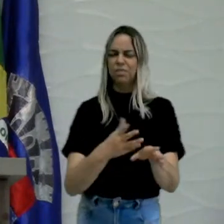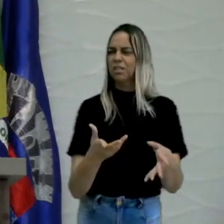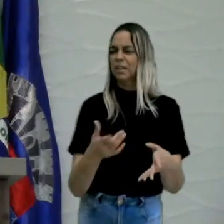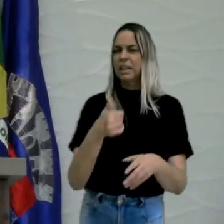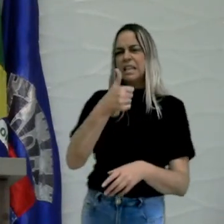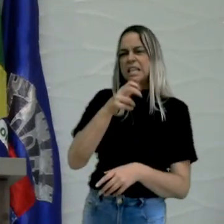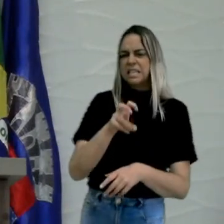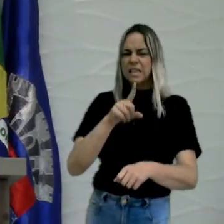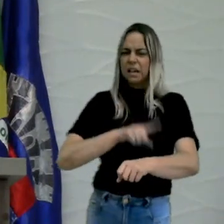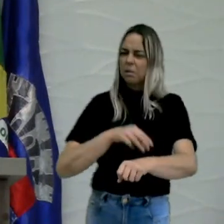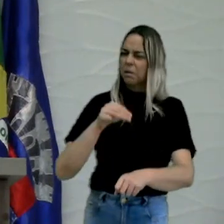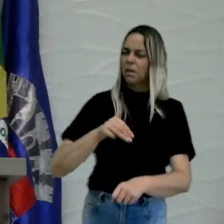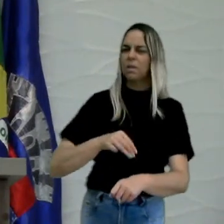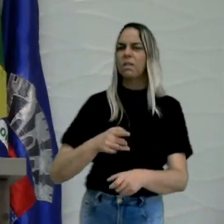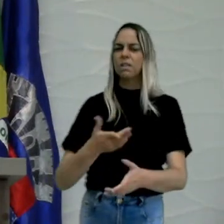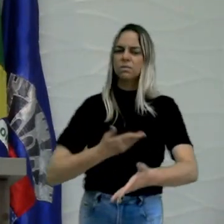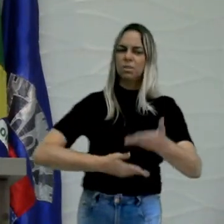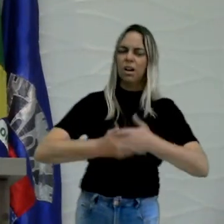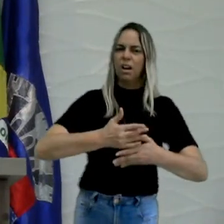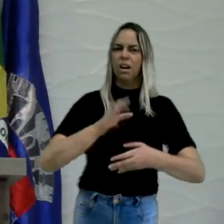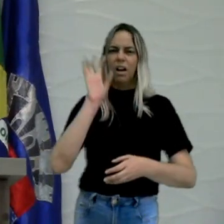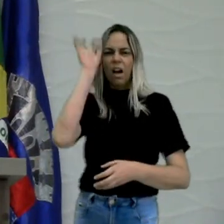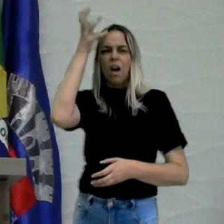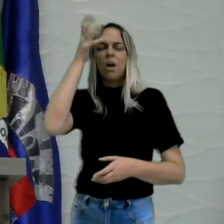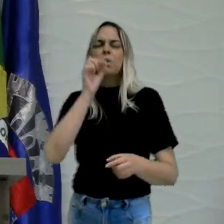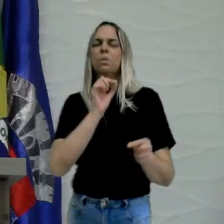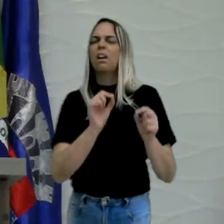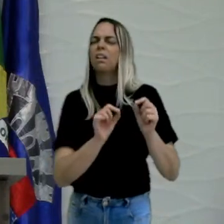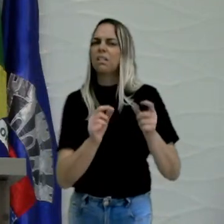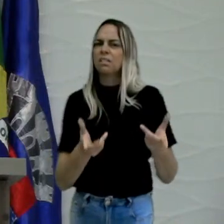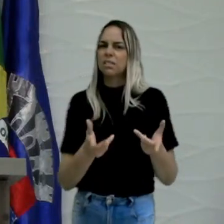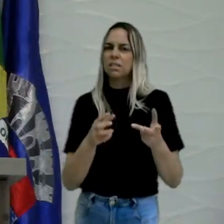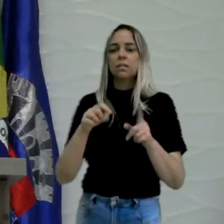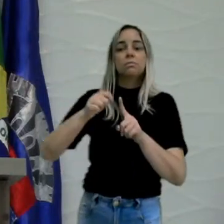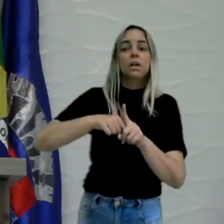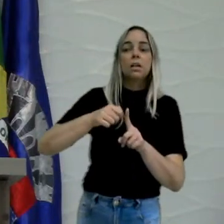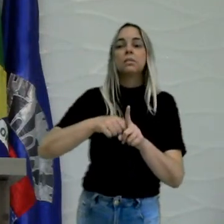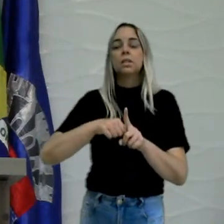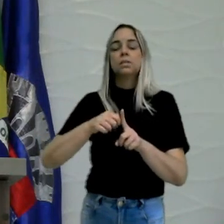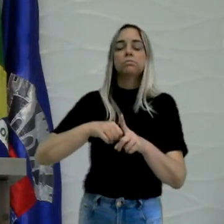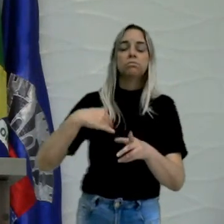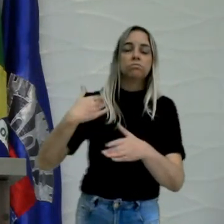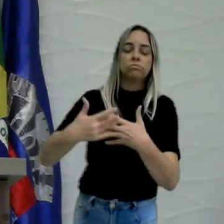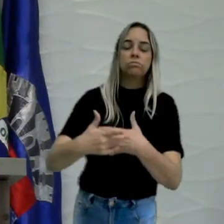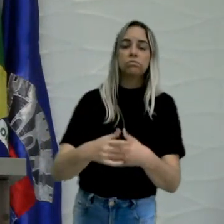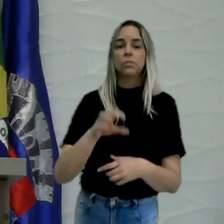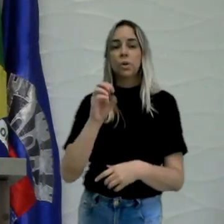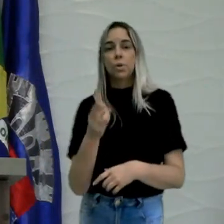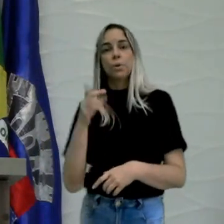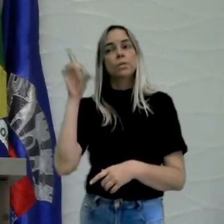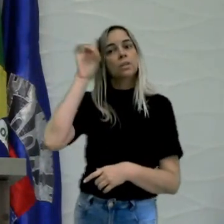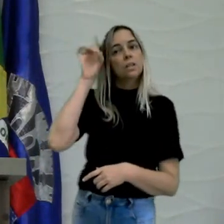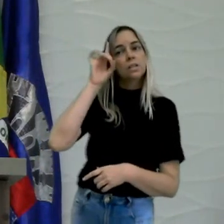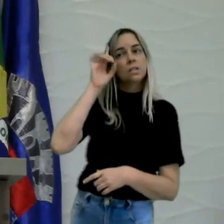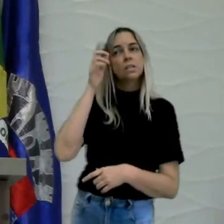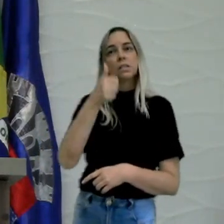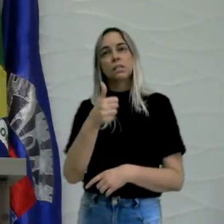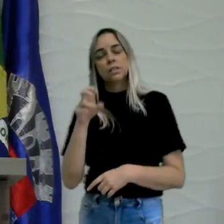15 minutos de atendimento. Resolve o quê? De mês em mês. de 15 em 15 dias,